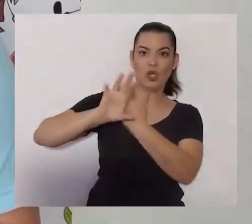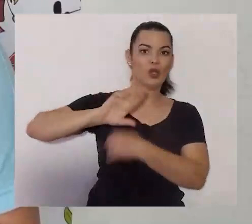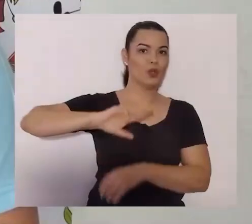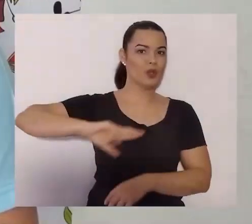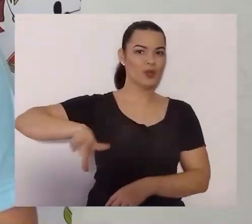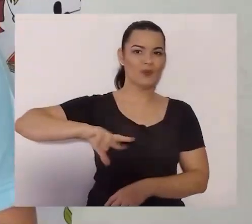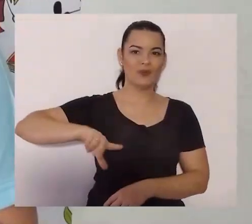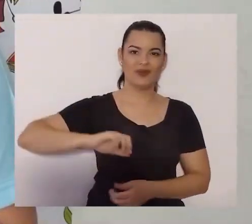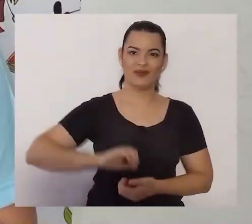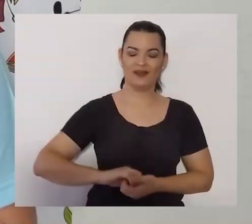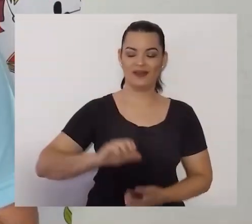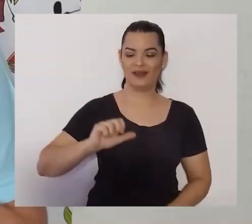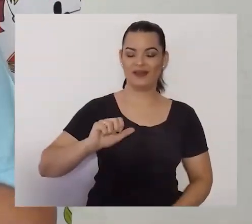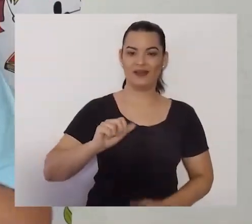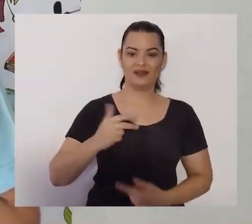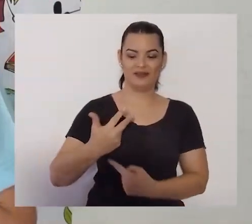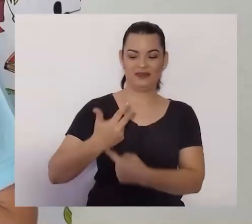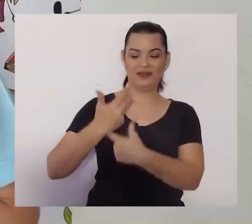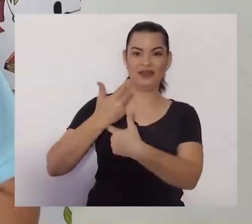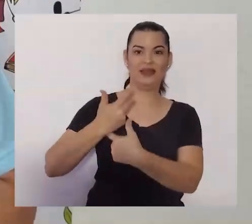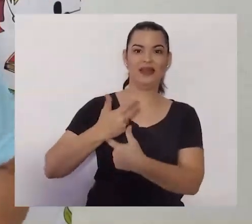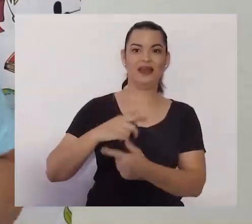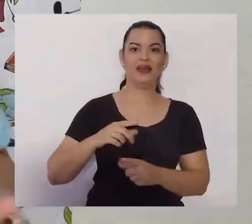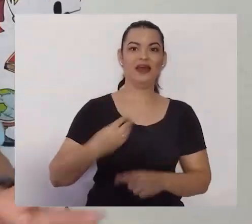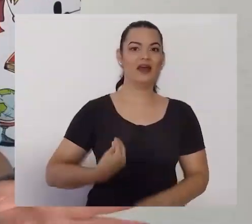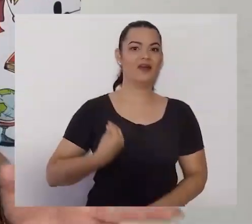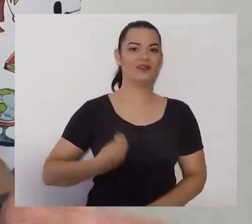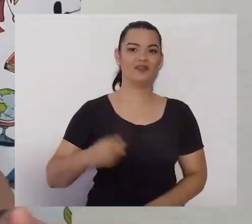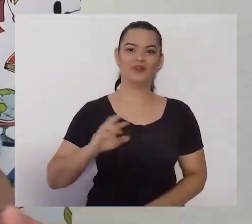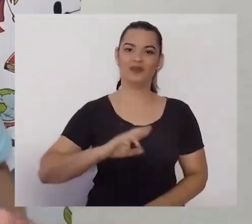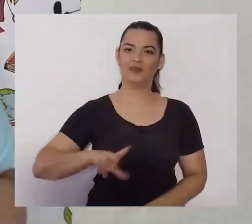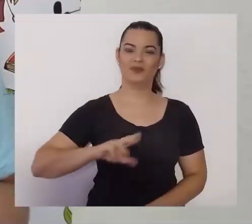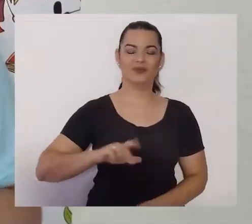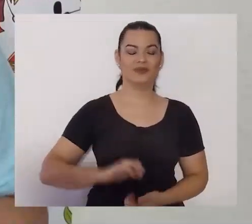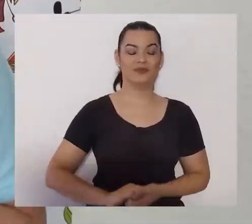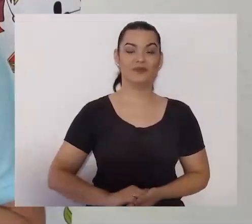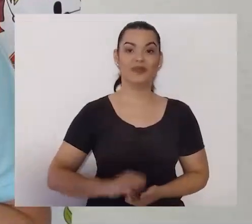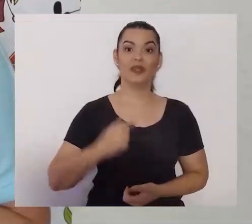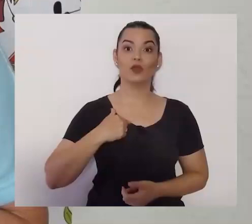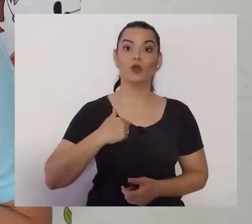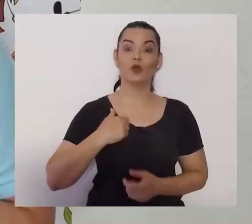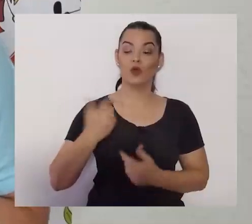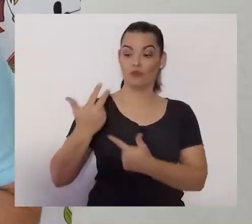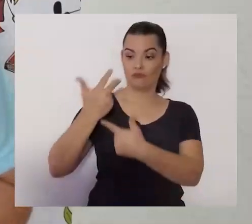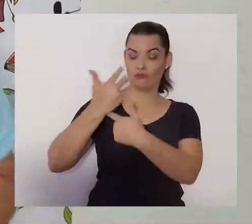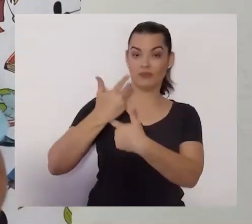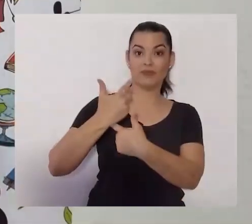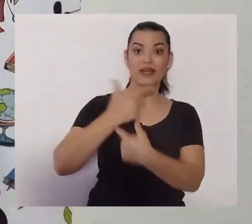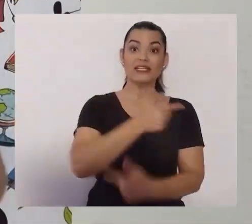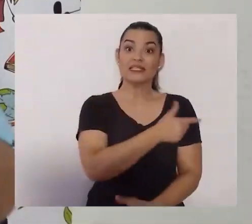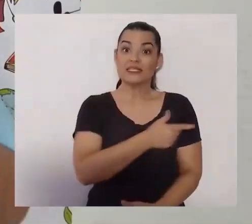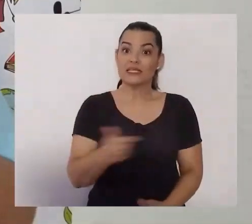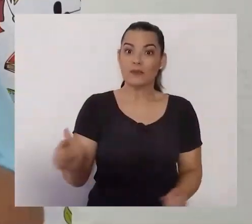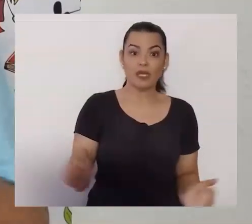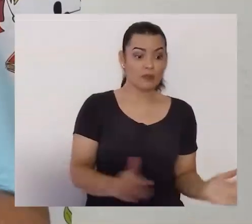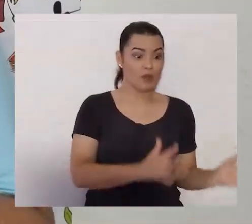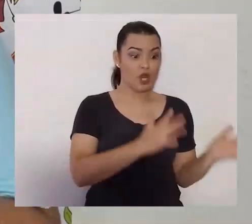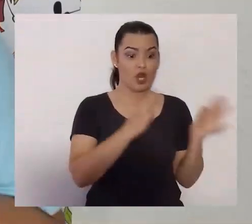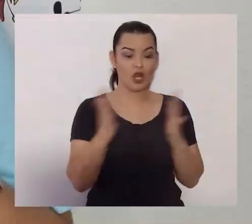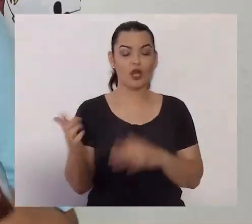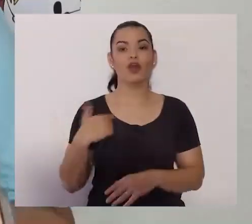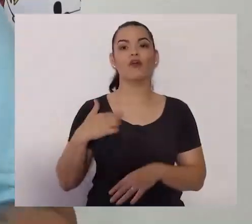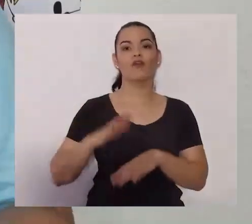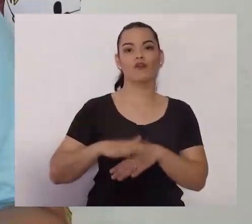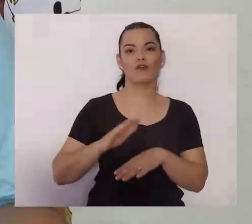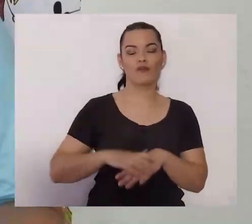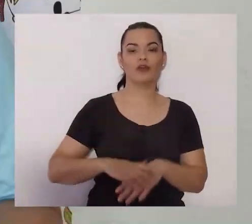grava os programas, a Pro grava a semana inteira. Então, eu já gravo o programa da segunda, da